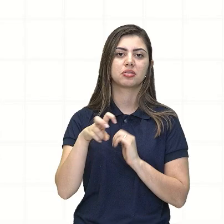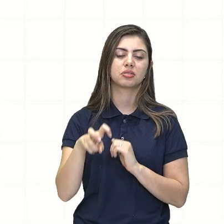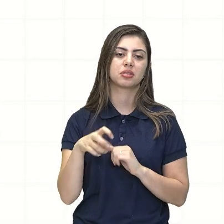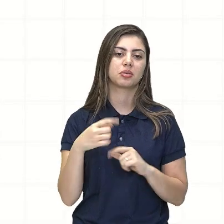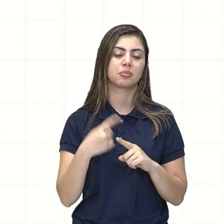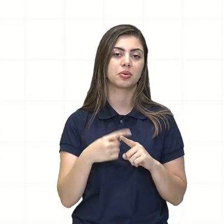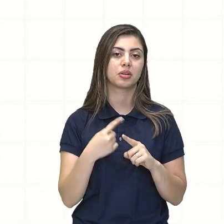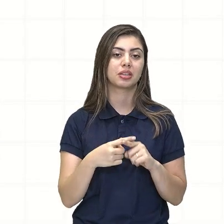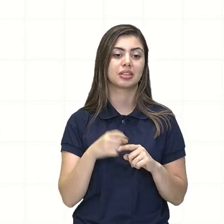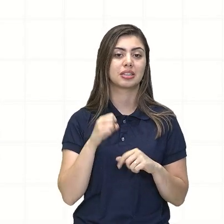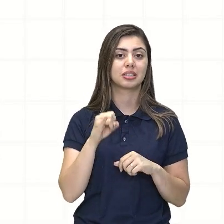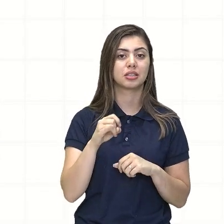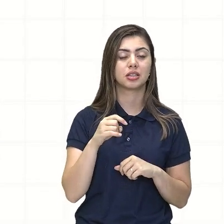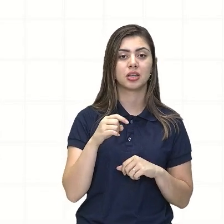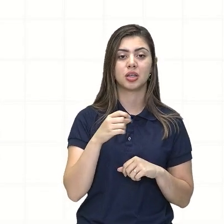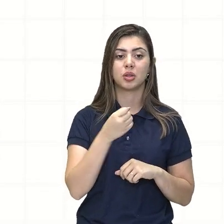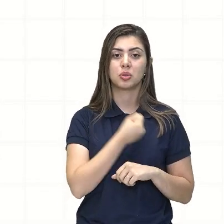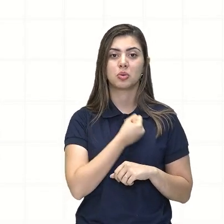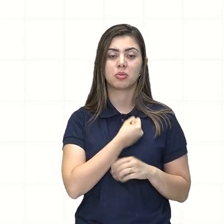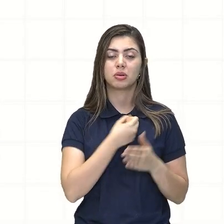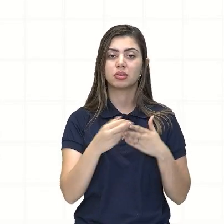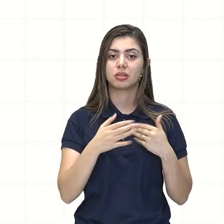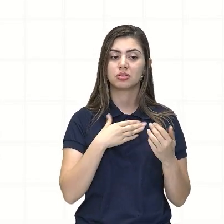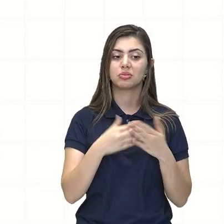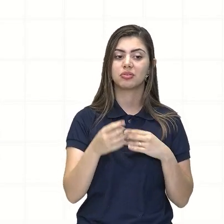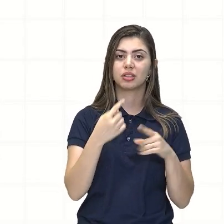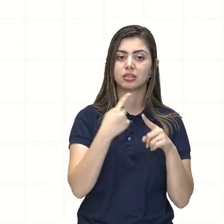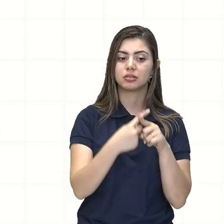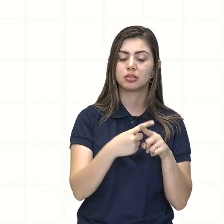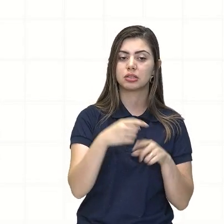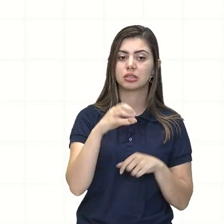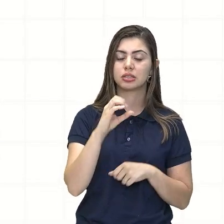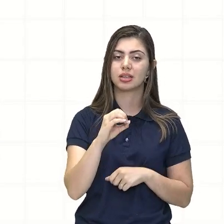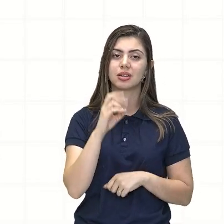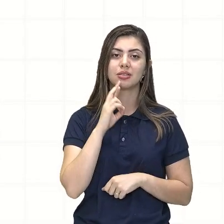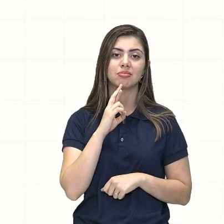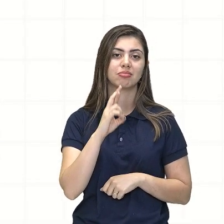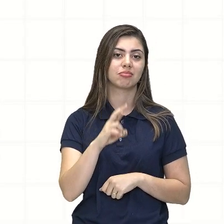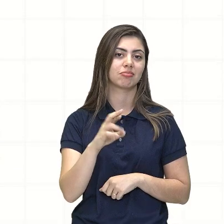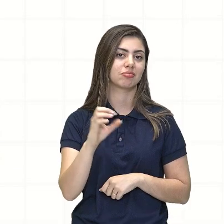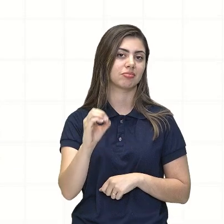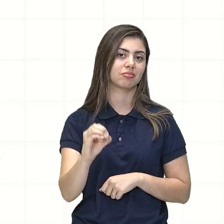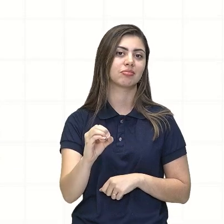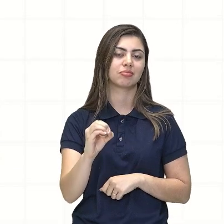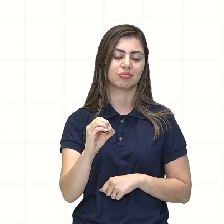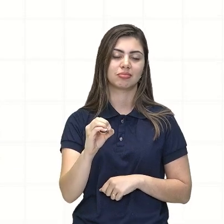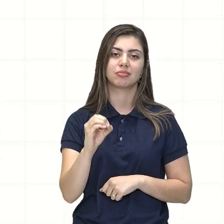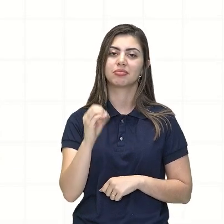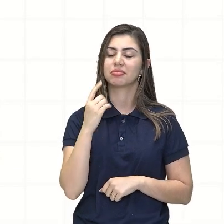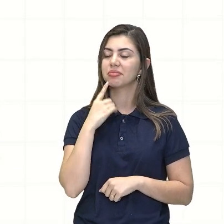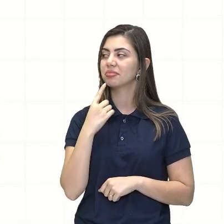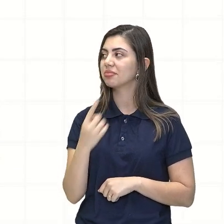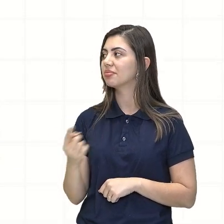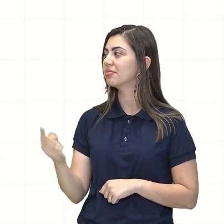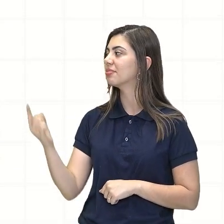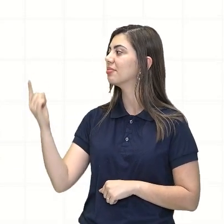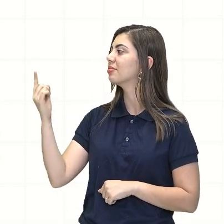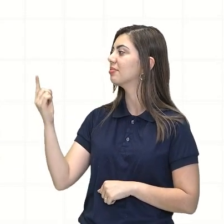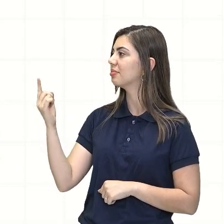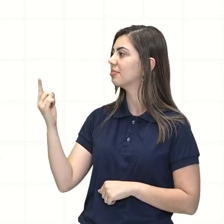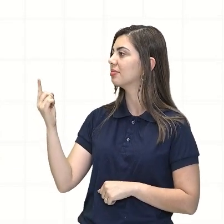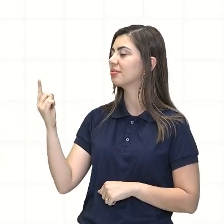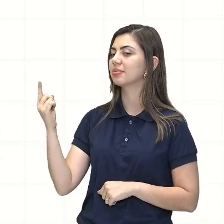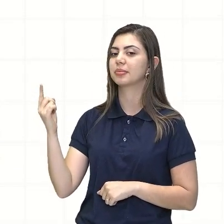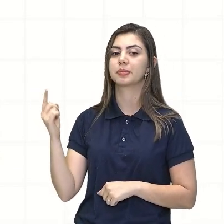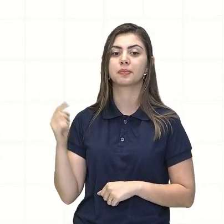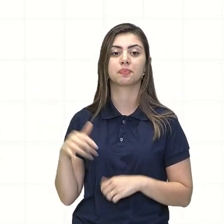a gente vai multiplicar por zero, tá? Meu resultado é zero. E